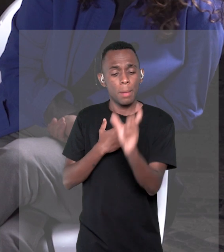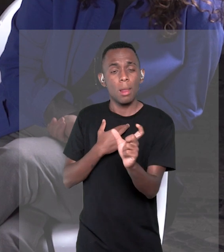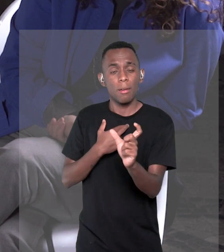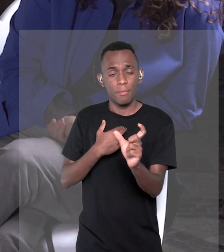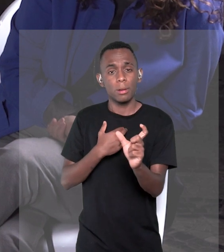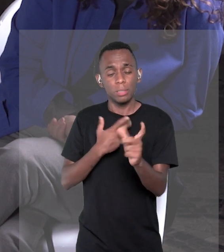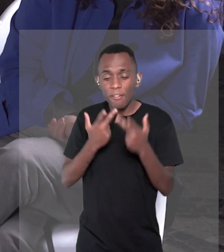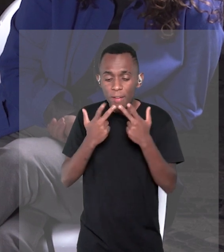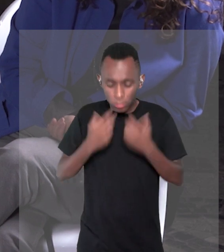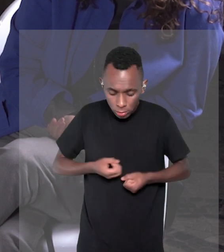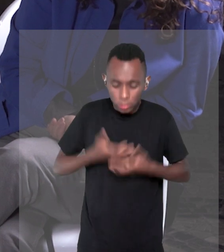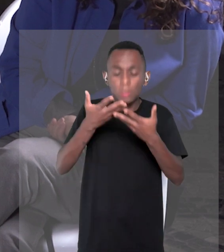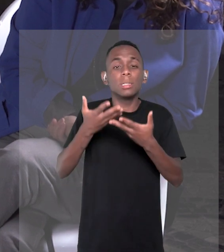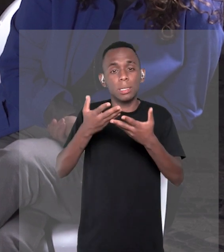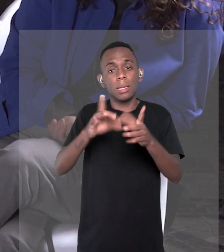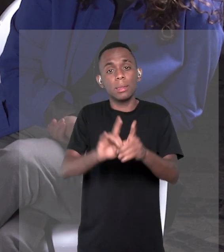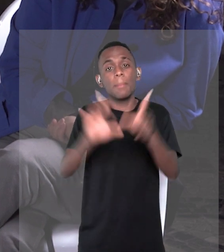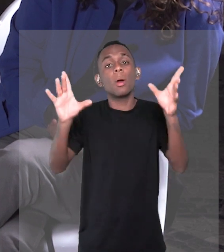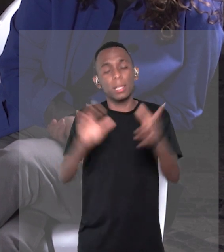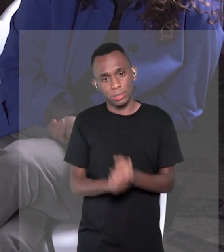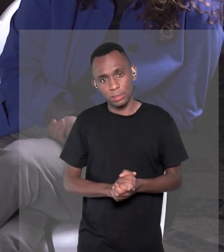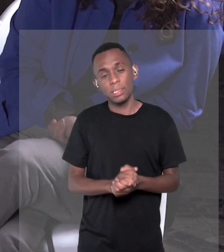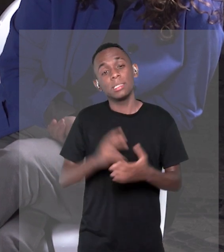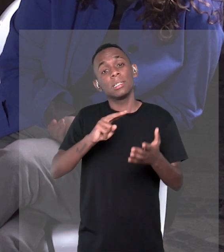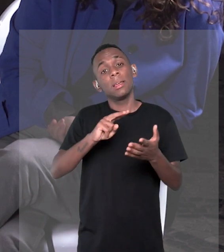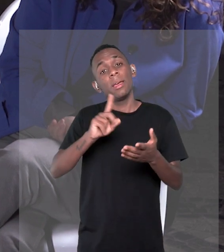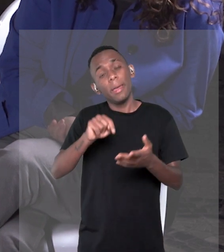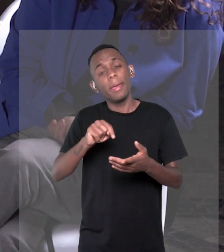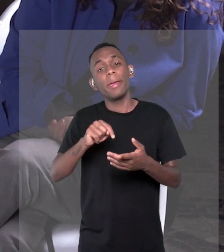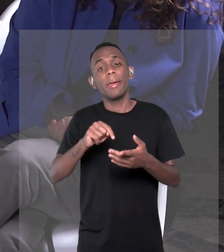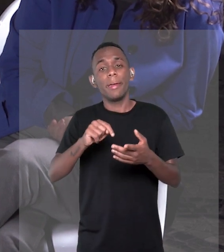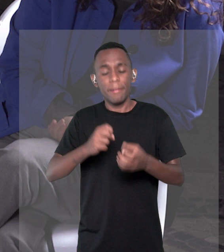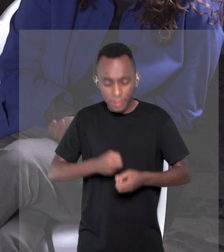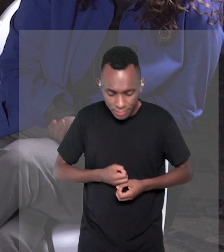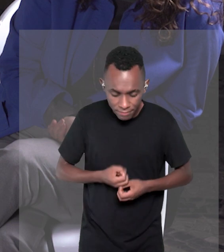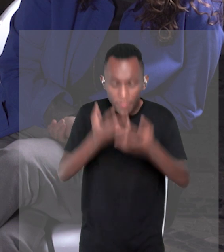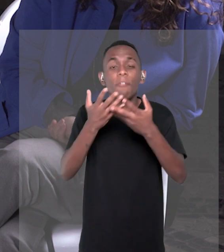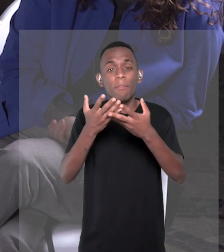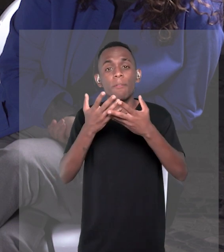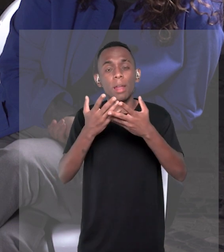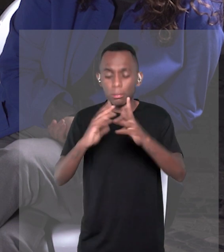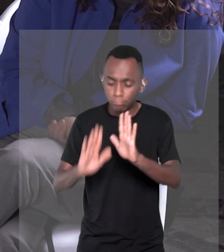democracia. O papel da palavra na democracia, a meu ver, é esse. é de ser